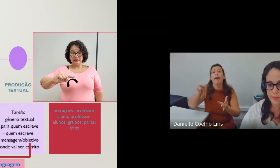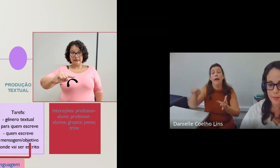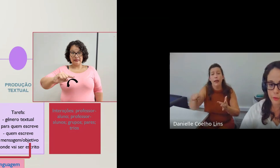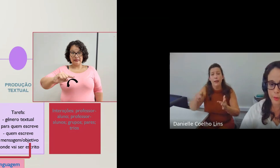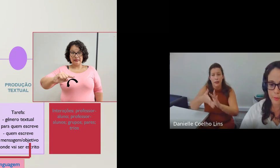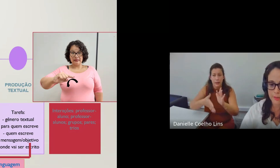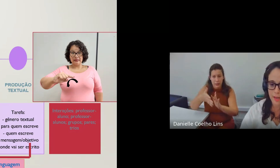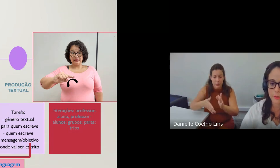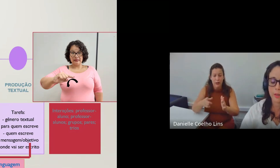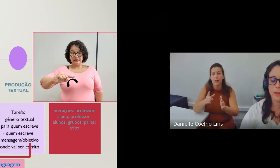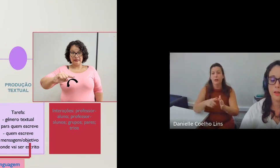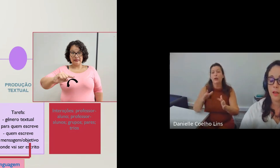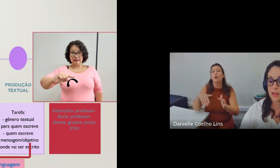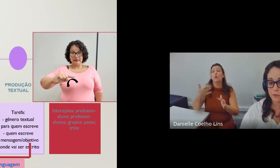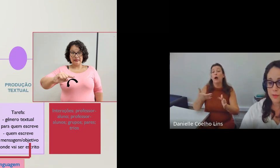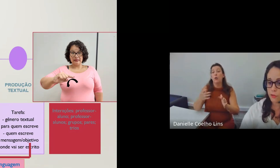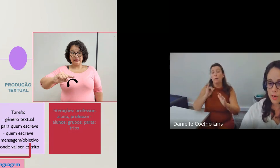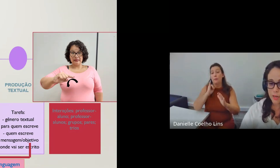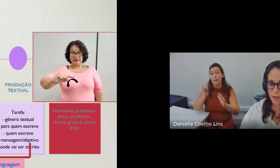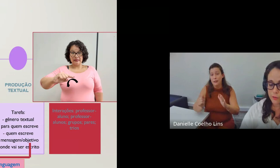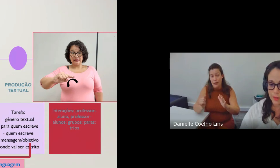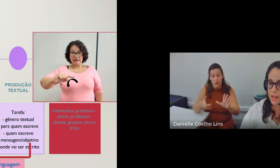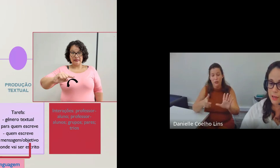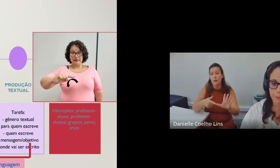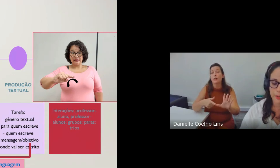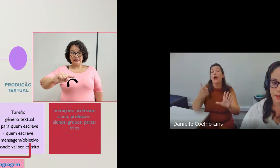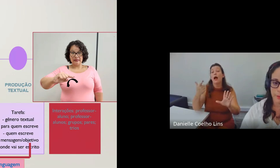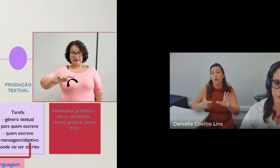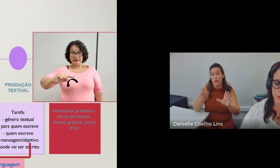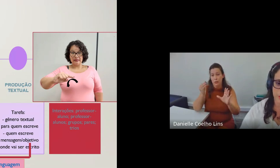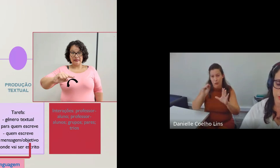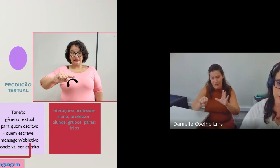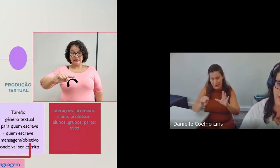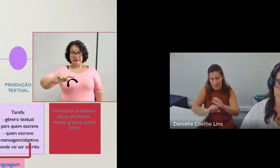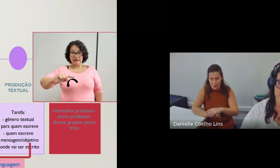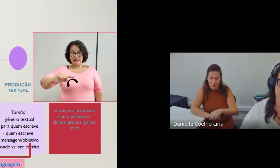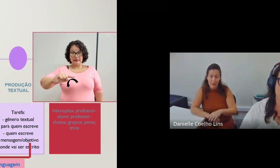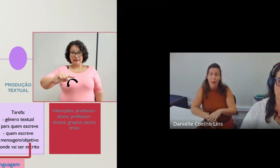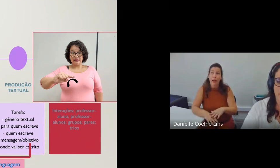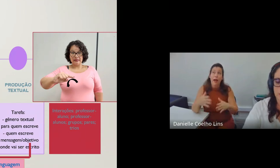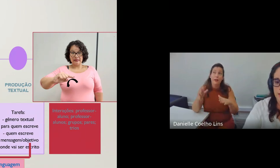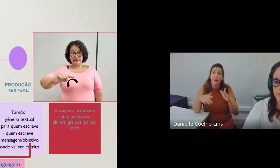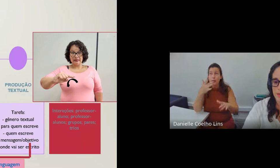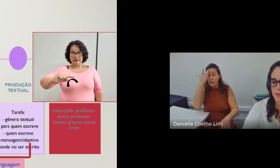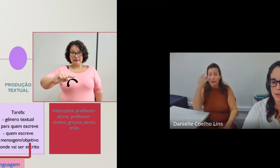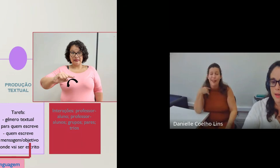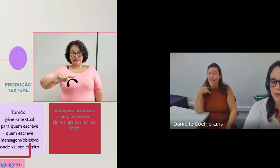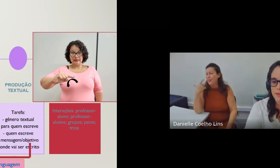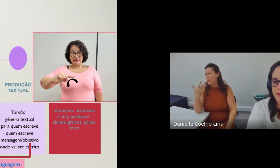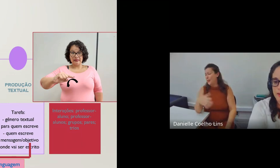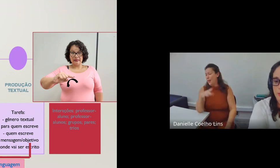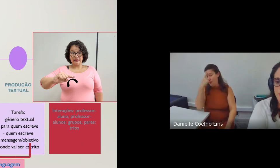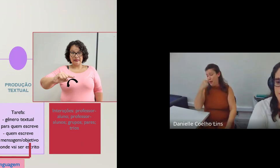isso vai ser disponibilizado. Às vezes nem é de verdade, porque a pessoa às vezes não quer. Por exemplo, não quero que a minha